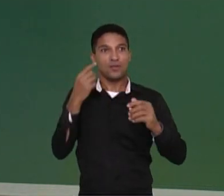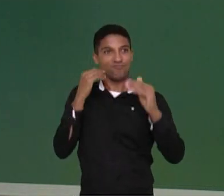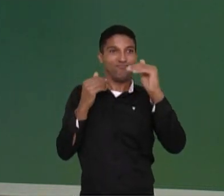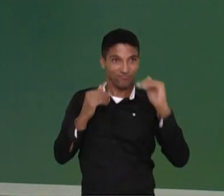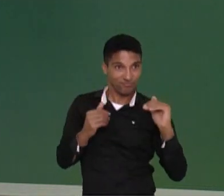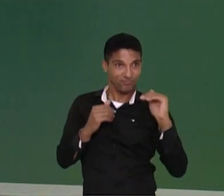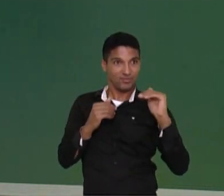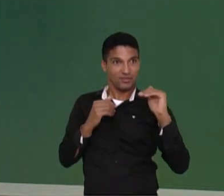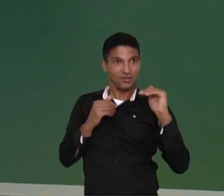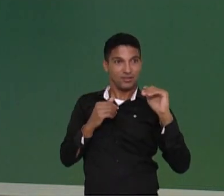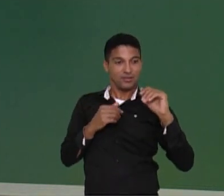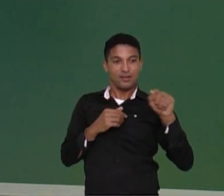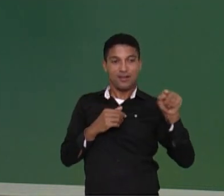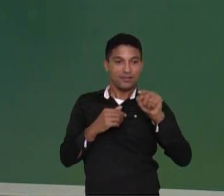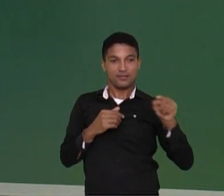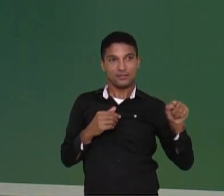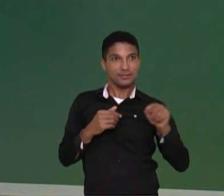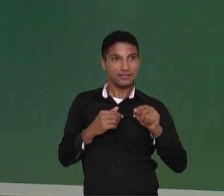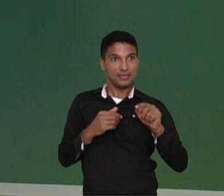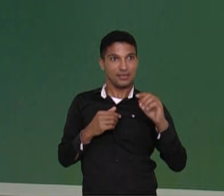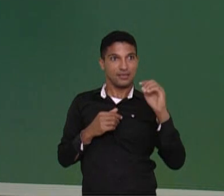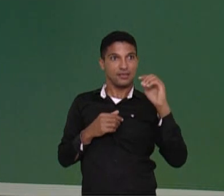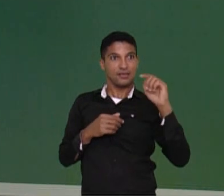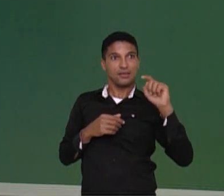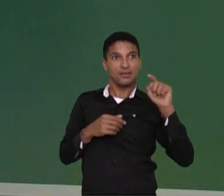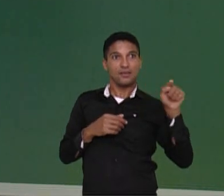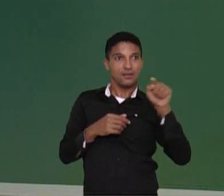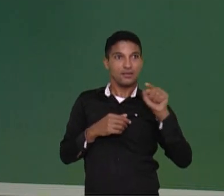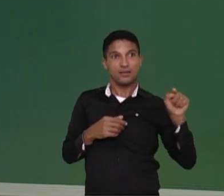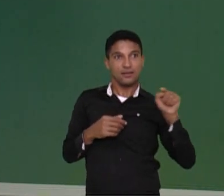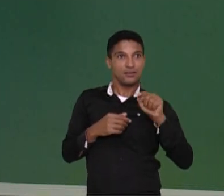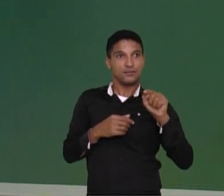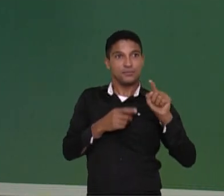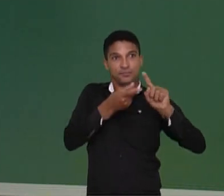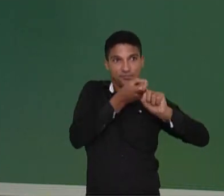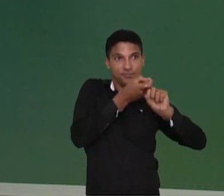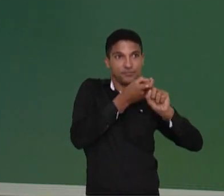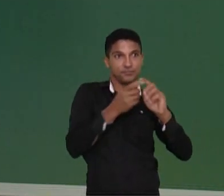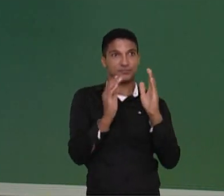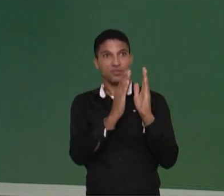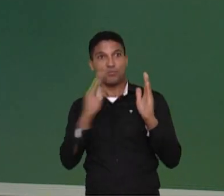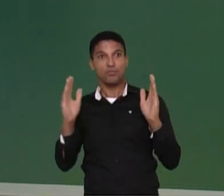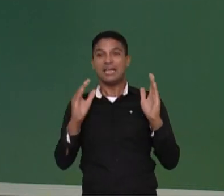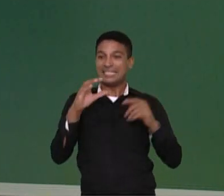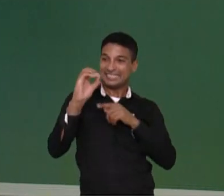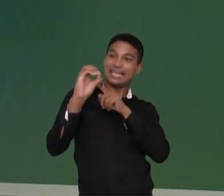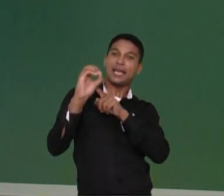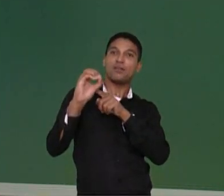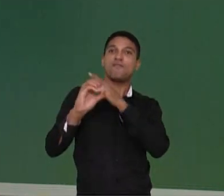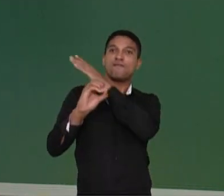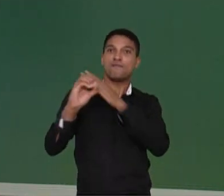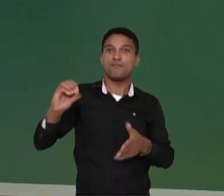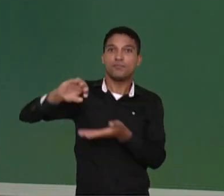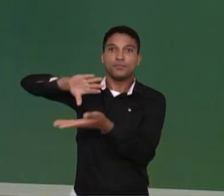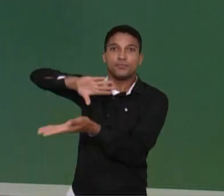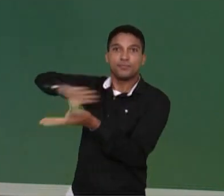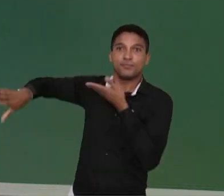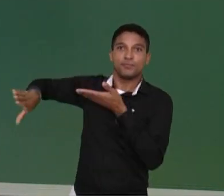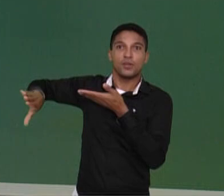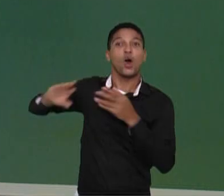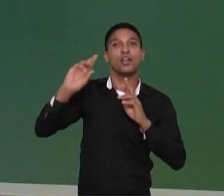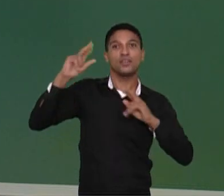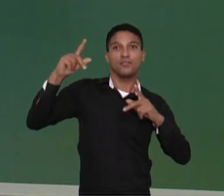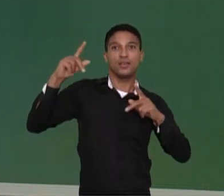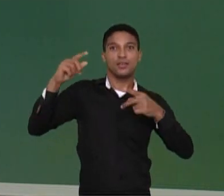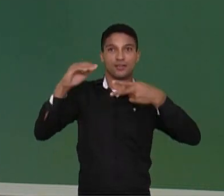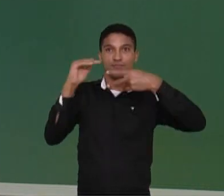esse subconjunto de Z qual é? Né? Entre o menos 1, ele exclui o zero. Esse é o efeito do nosso